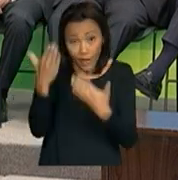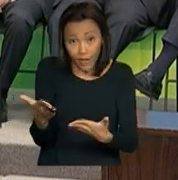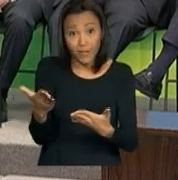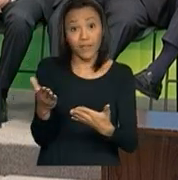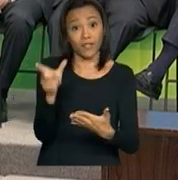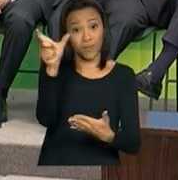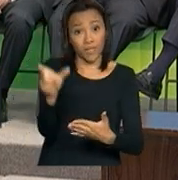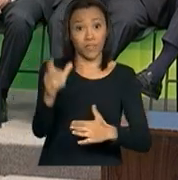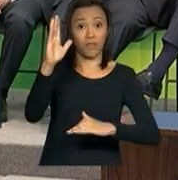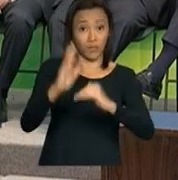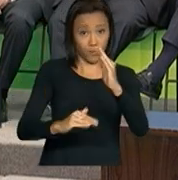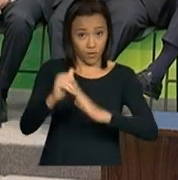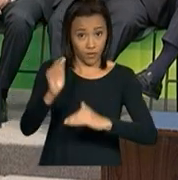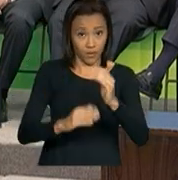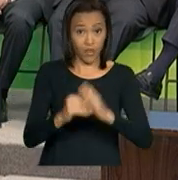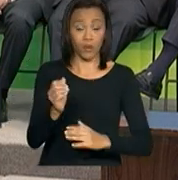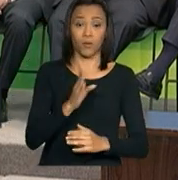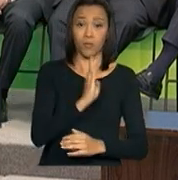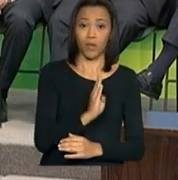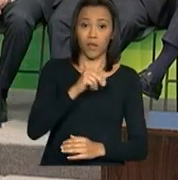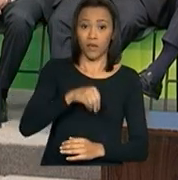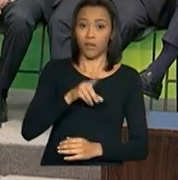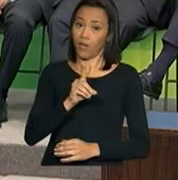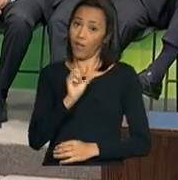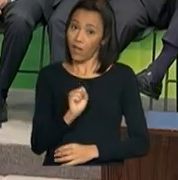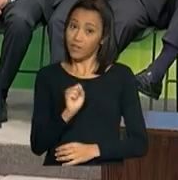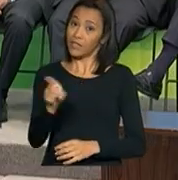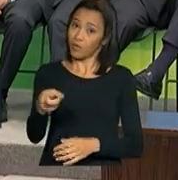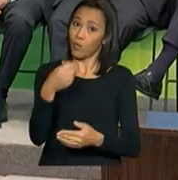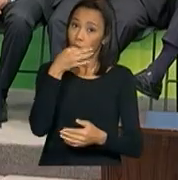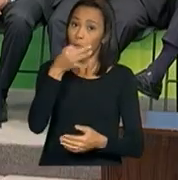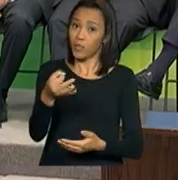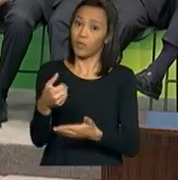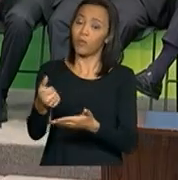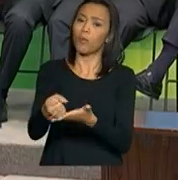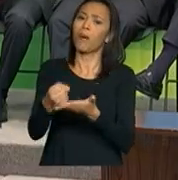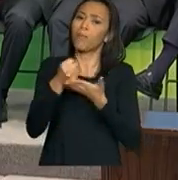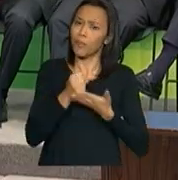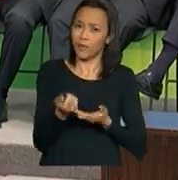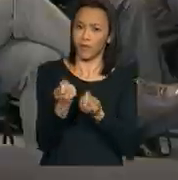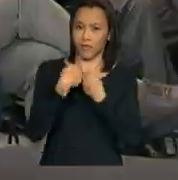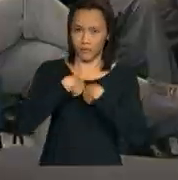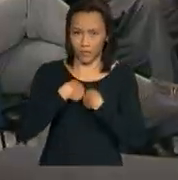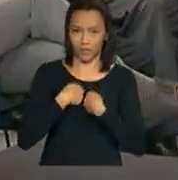esse técnico do BNDS a contribuição que ele deu